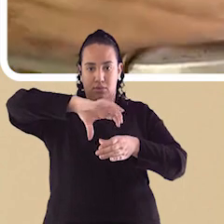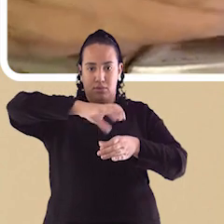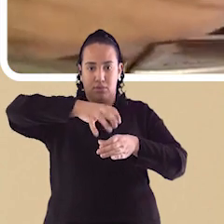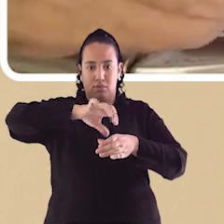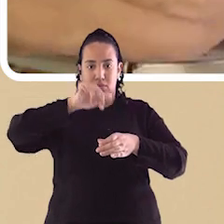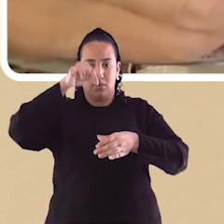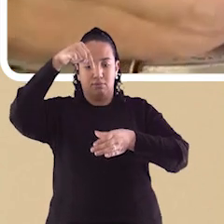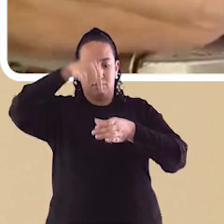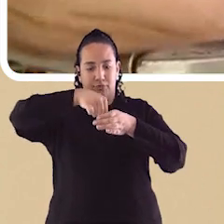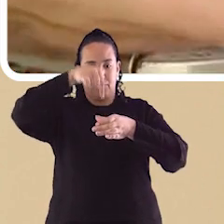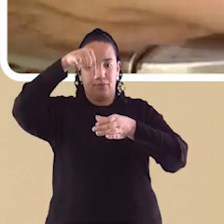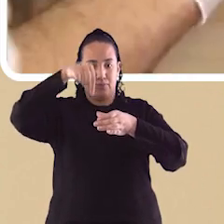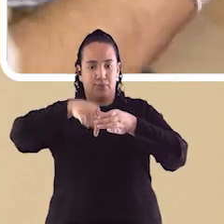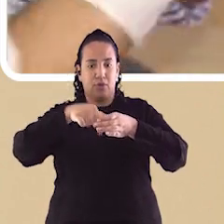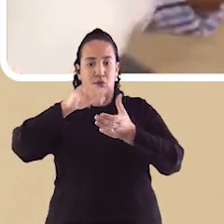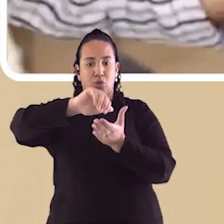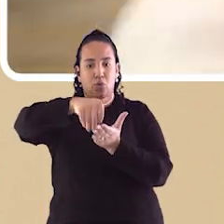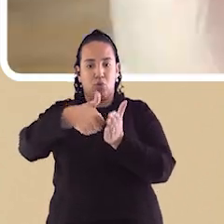arame que vai segurar a colher.